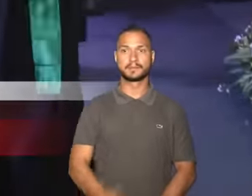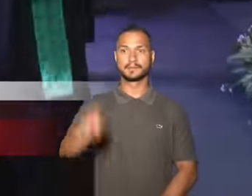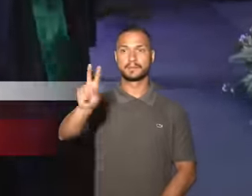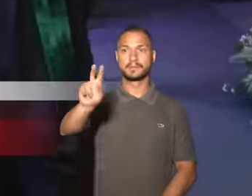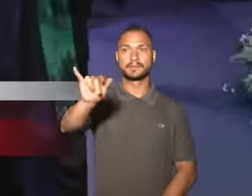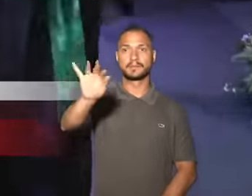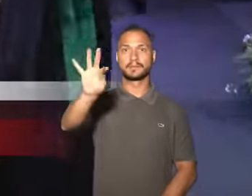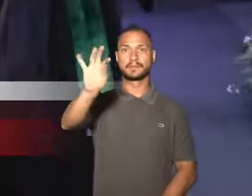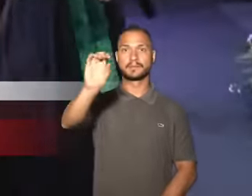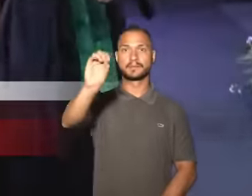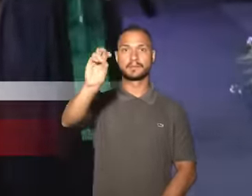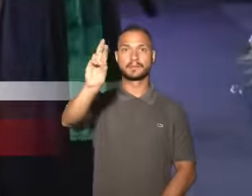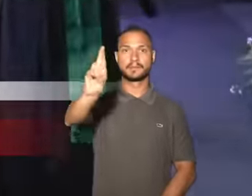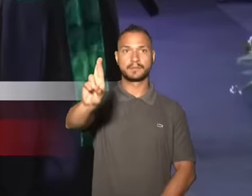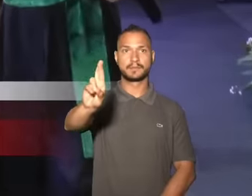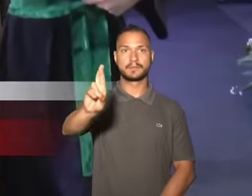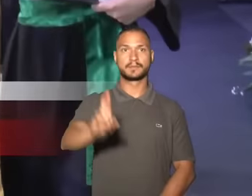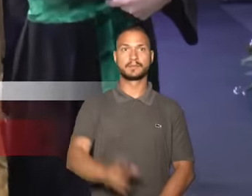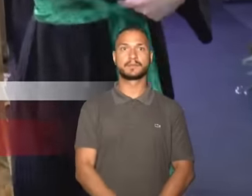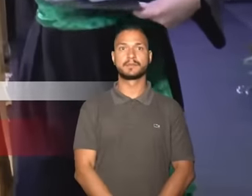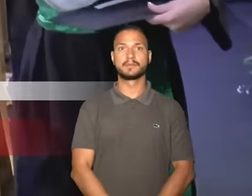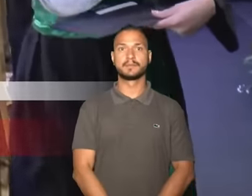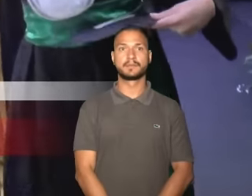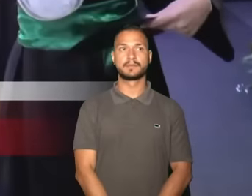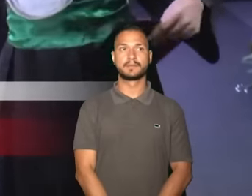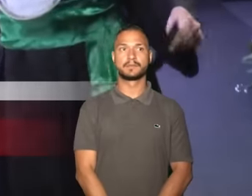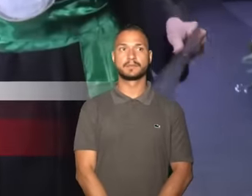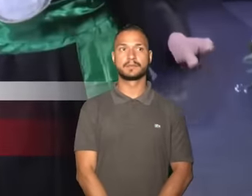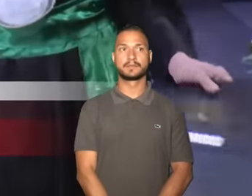Vitor Sanches Dias Oliveira.